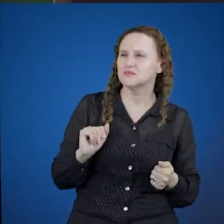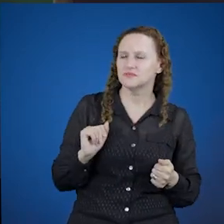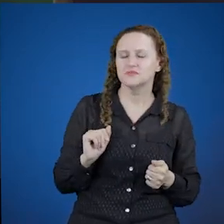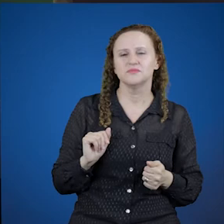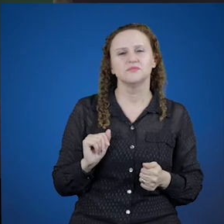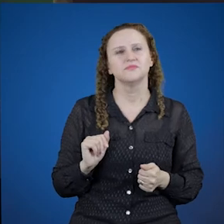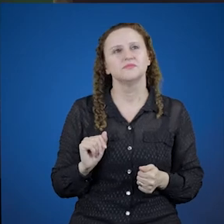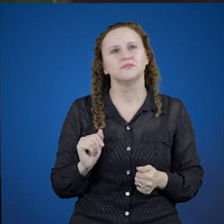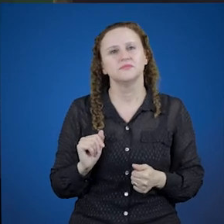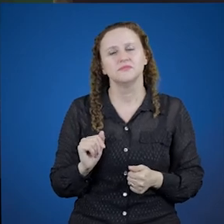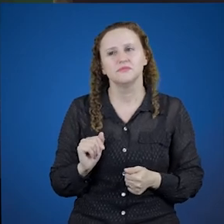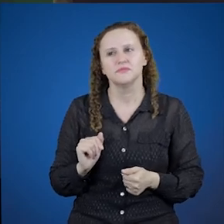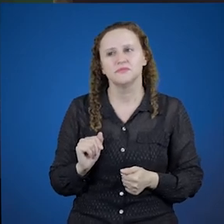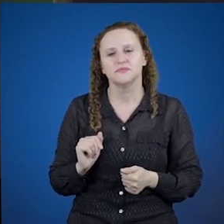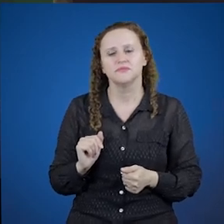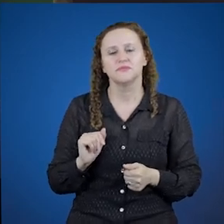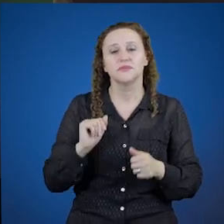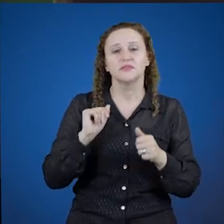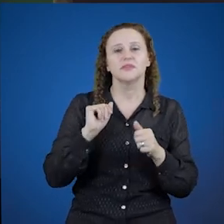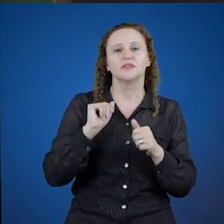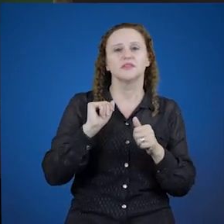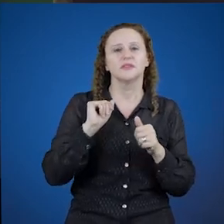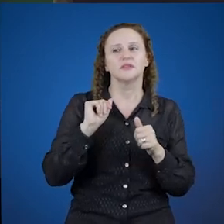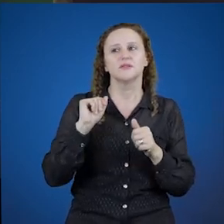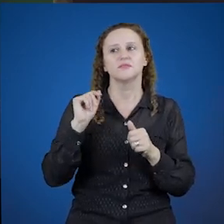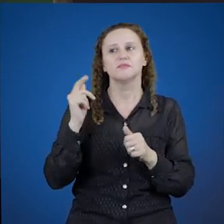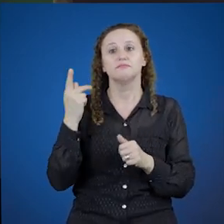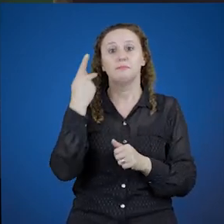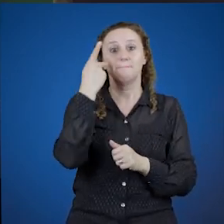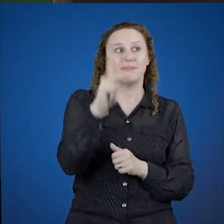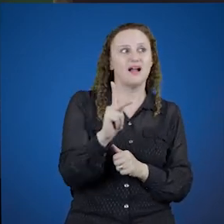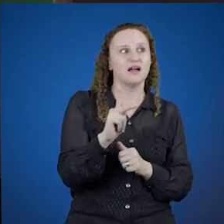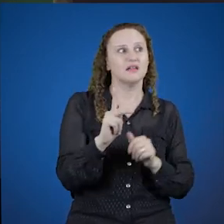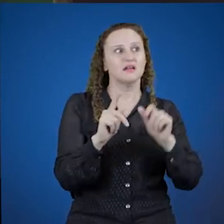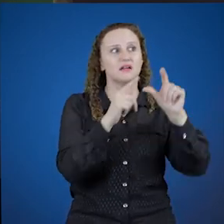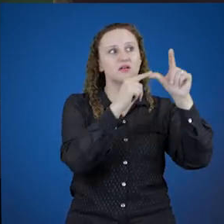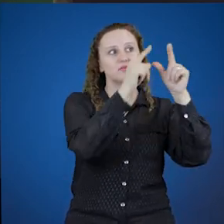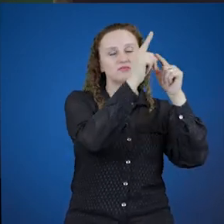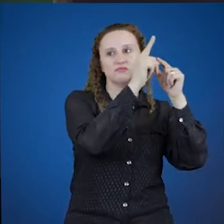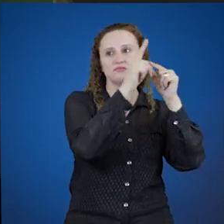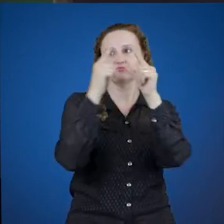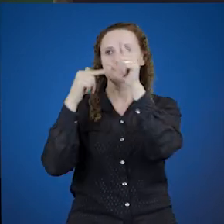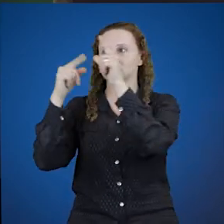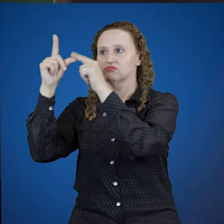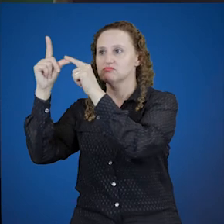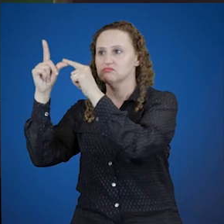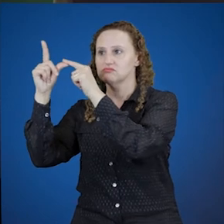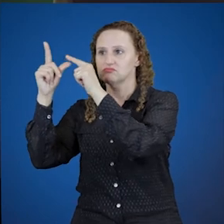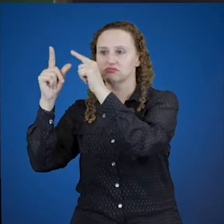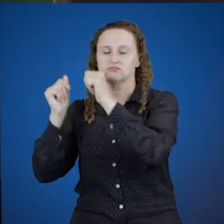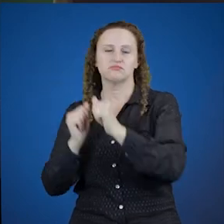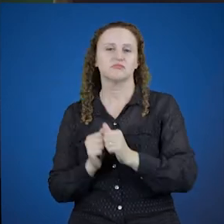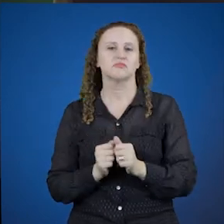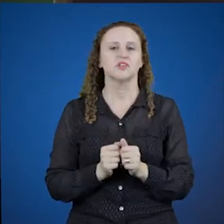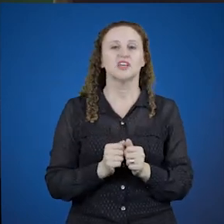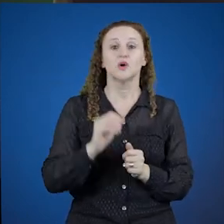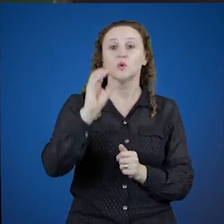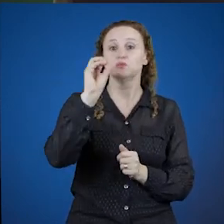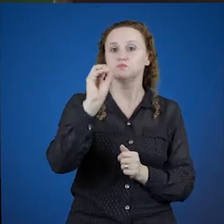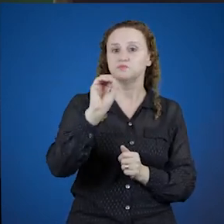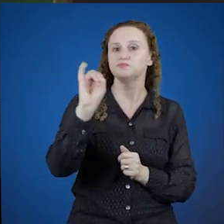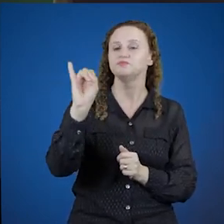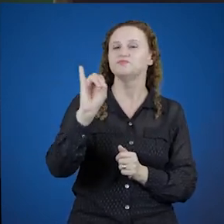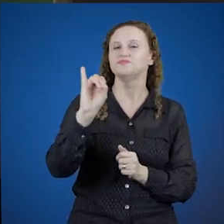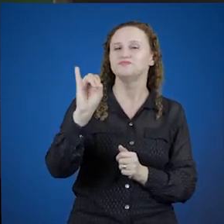da estrela para a estrela e a Estrela como